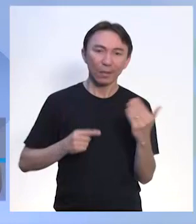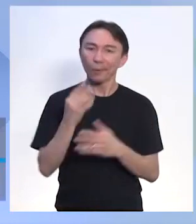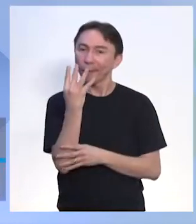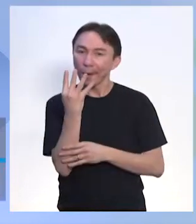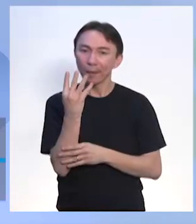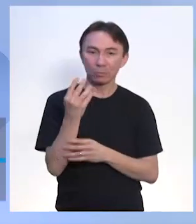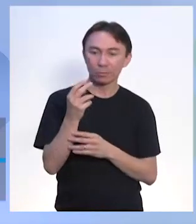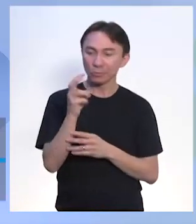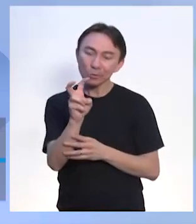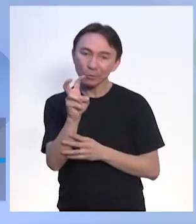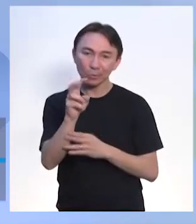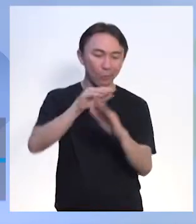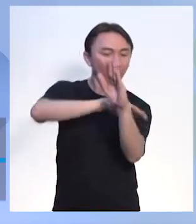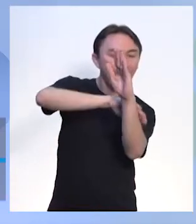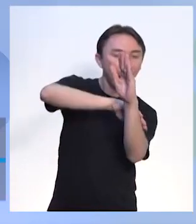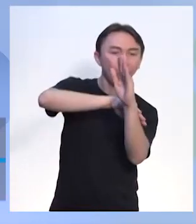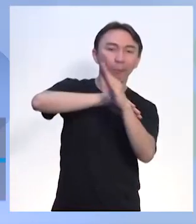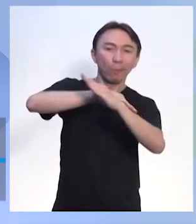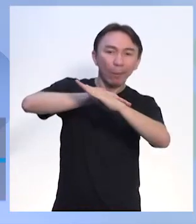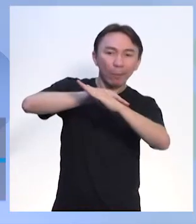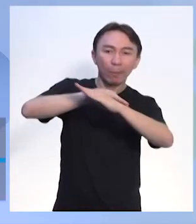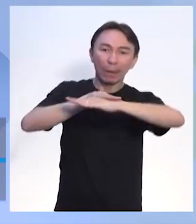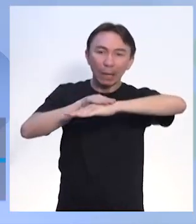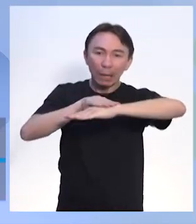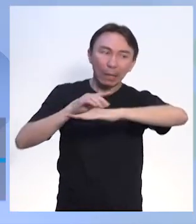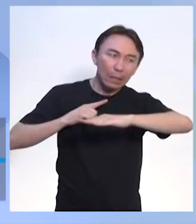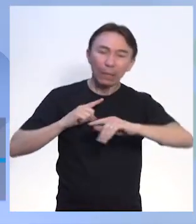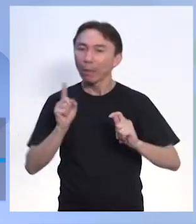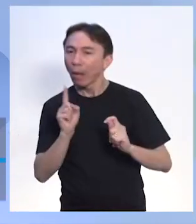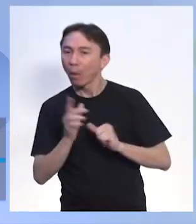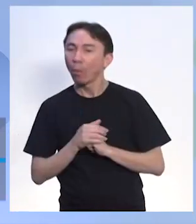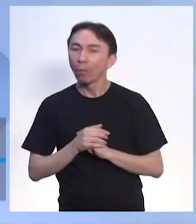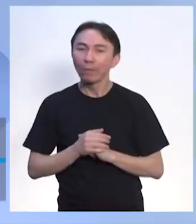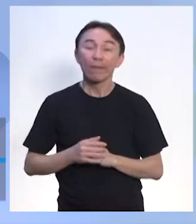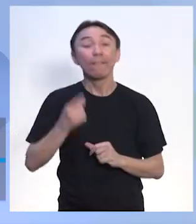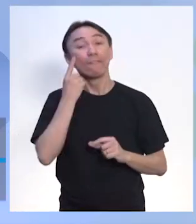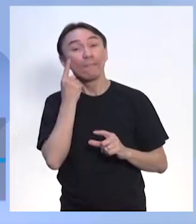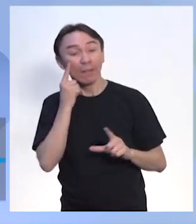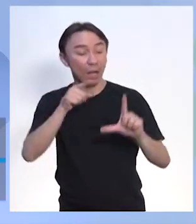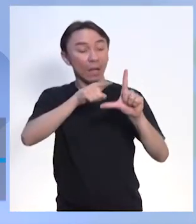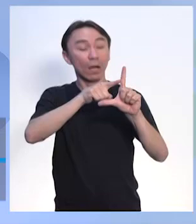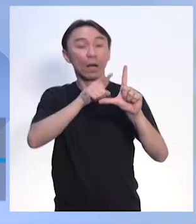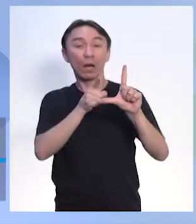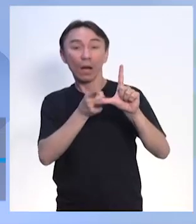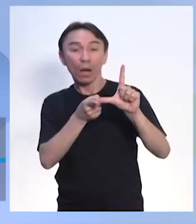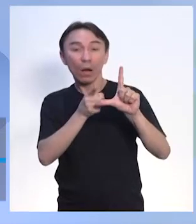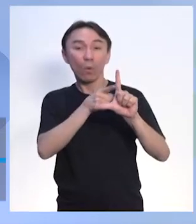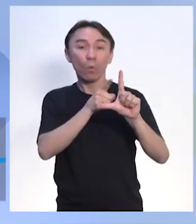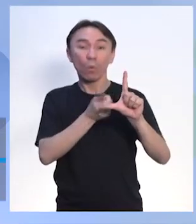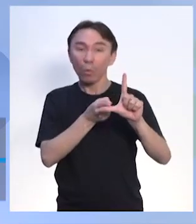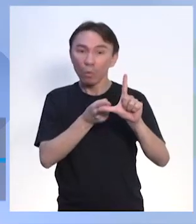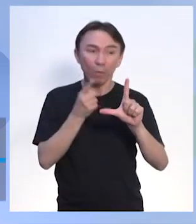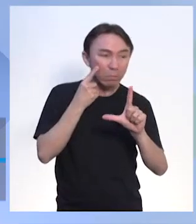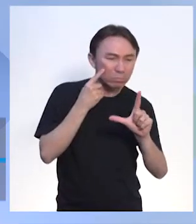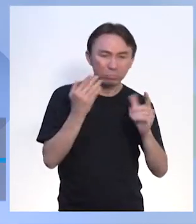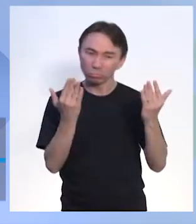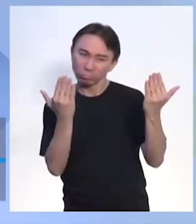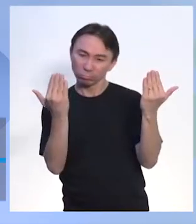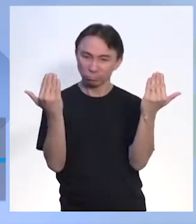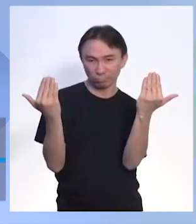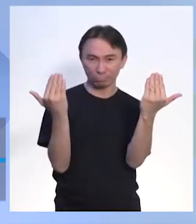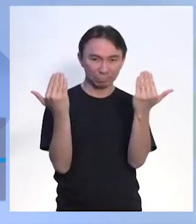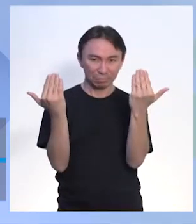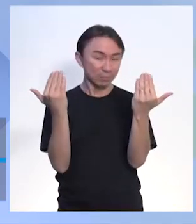por diante. Olha o ângulo, muito importante essa relação, observa o ângulo lá, defina, e etc. E